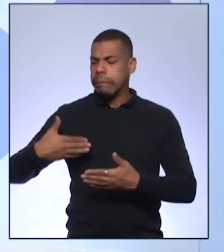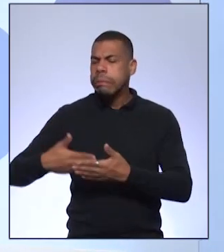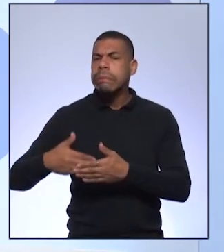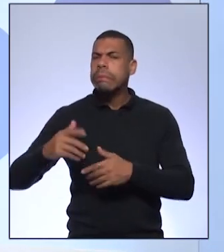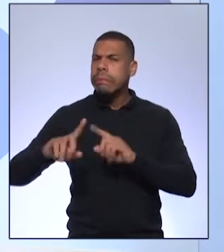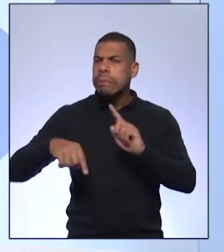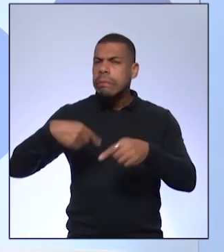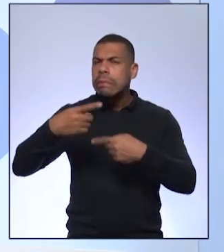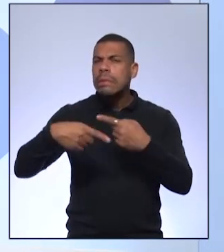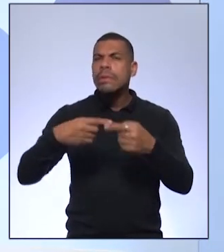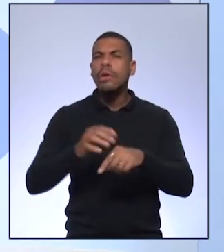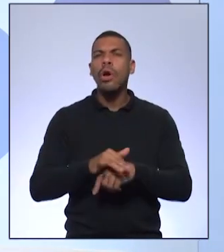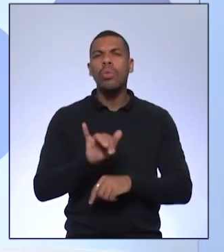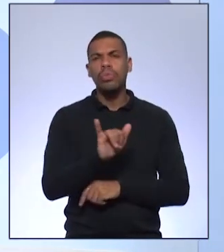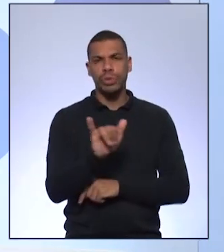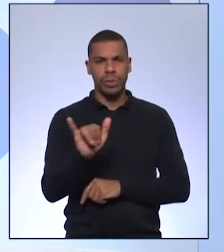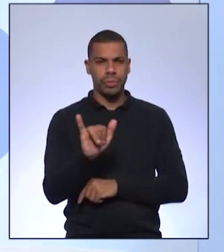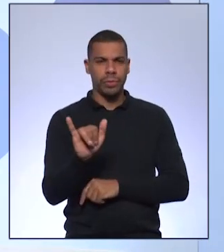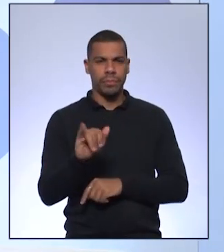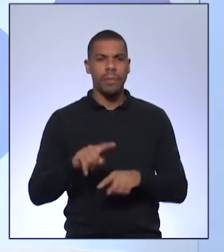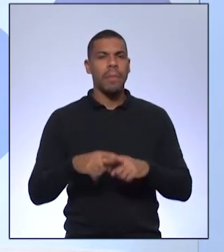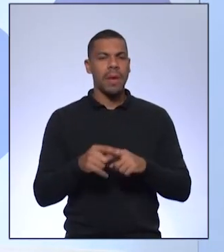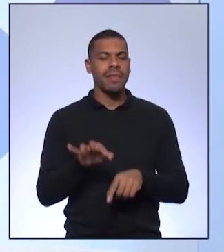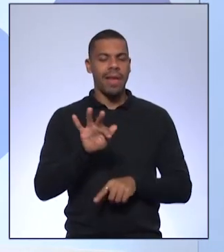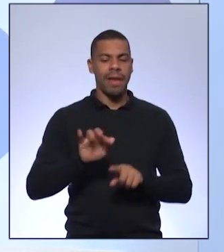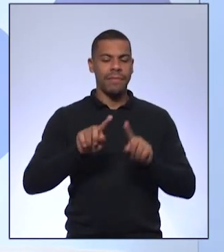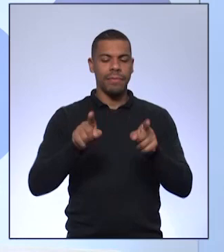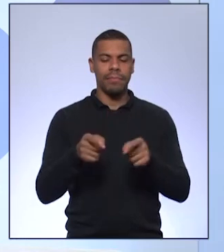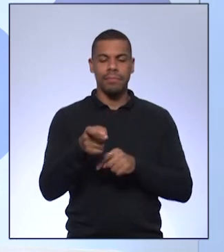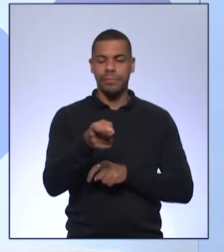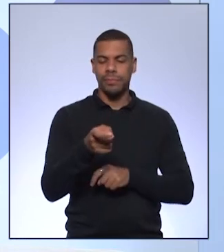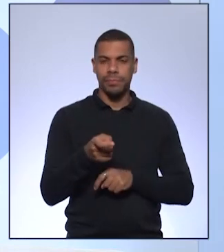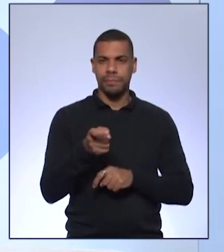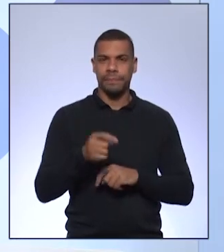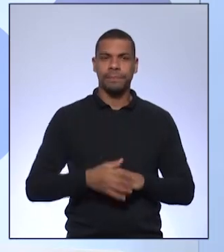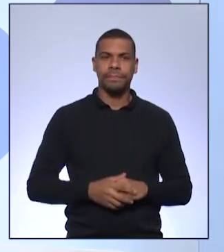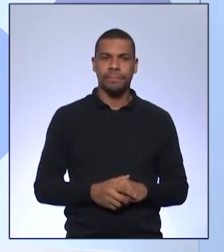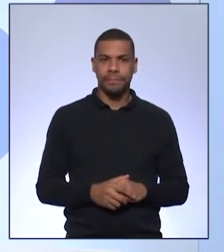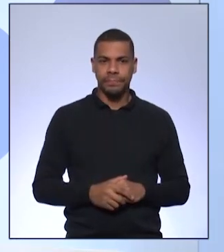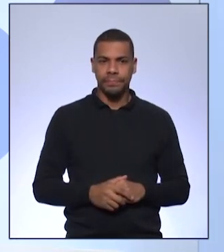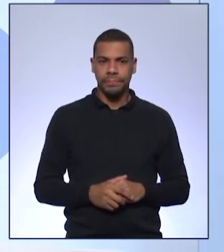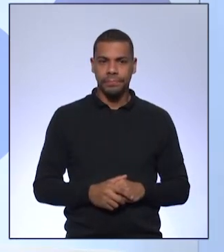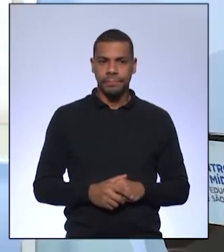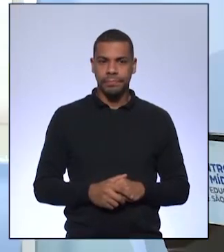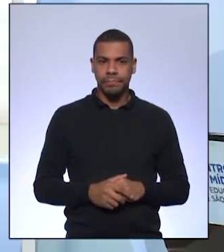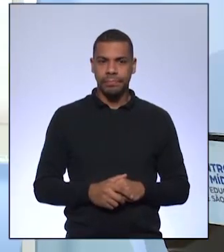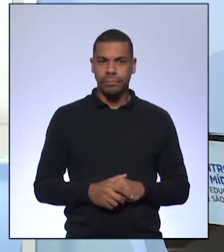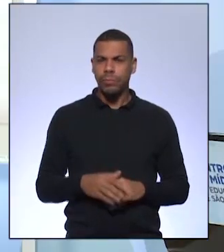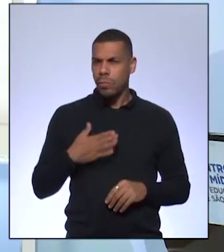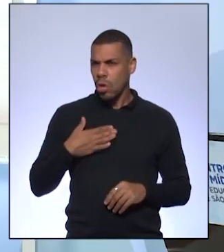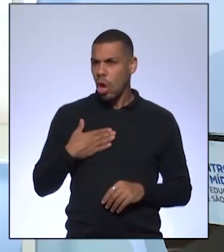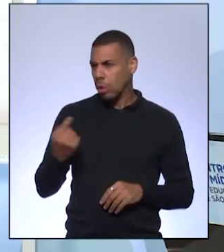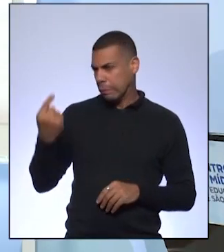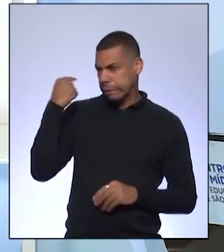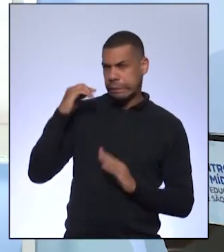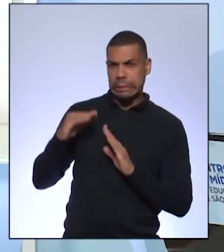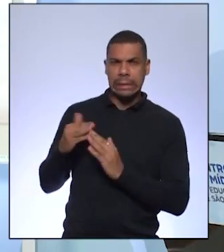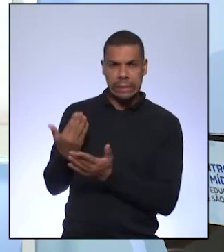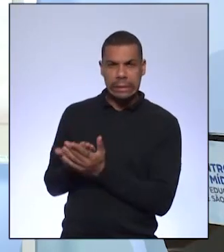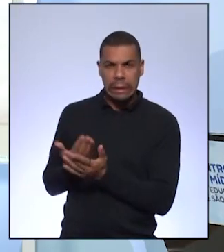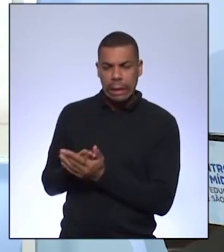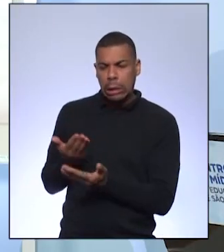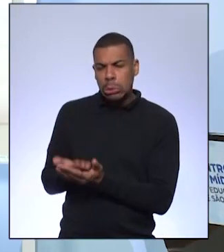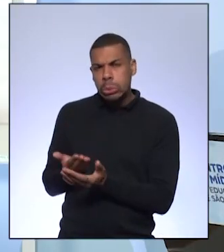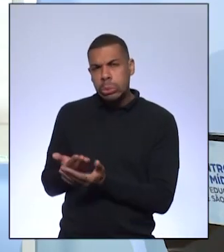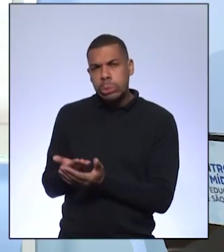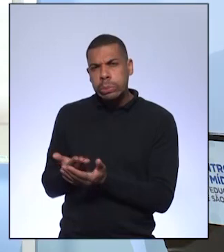casos, nós utilizamos y, mas f de x é a forma da gente apresentar a função, né? É verdade. No meu tempo de escola, se fixava muito